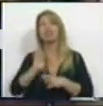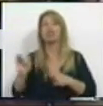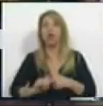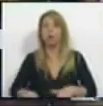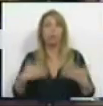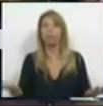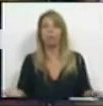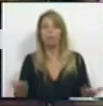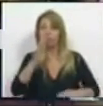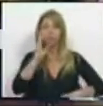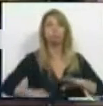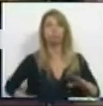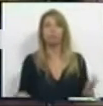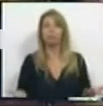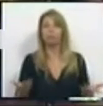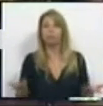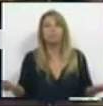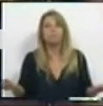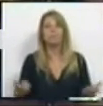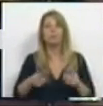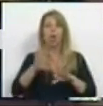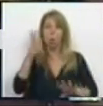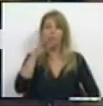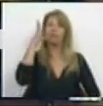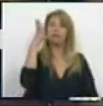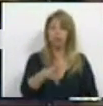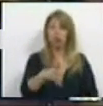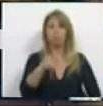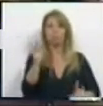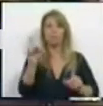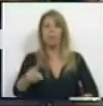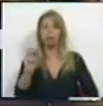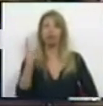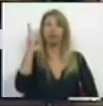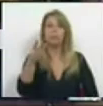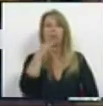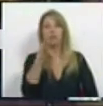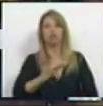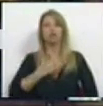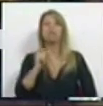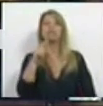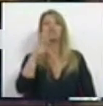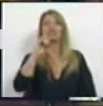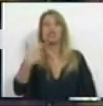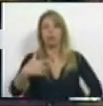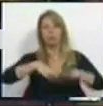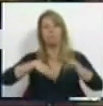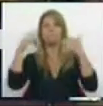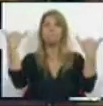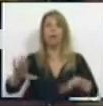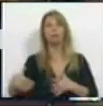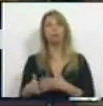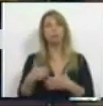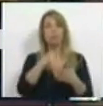artístico vêm dizer ao segundo ano consecutivo que a DGEST instruiu mal os processos, e o Governo sabe que